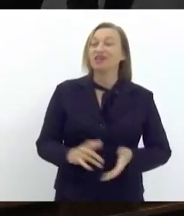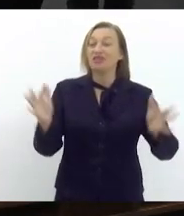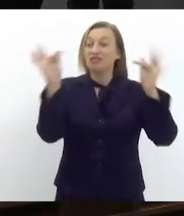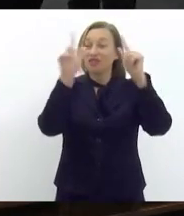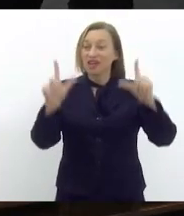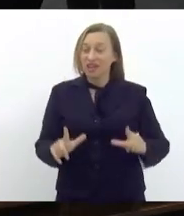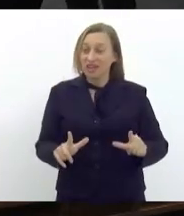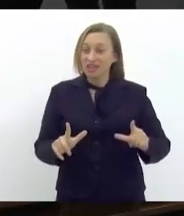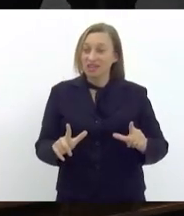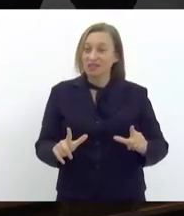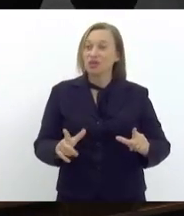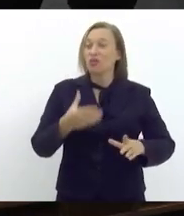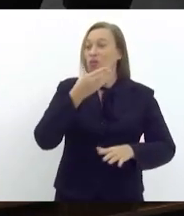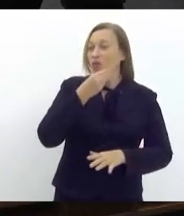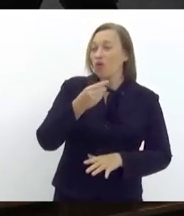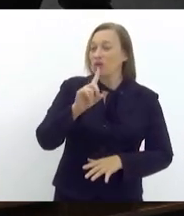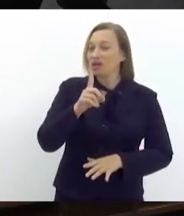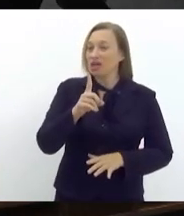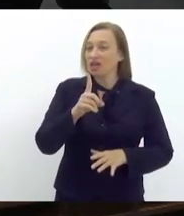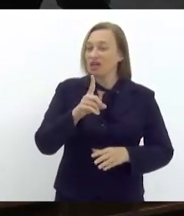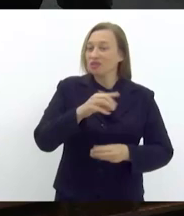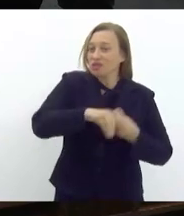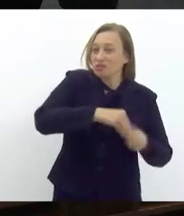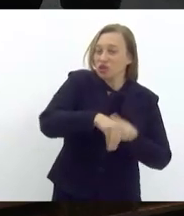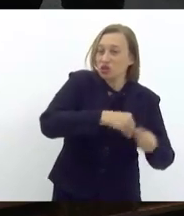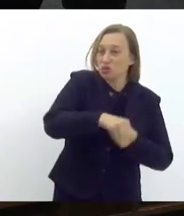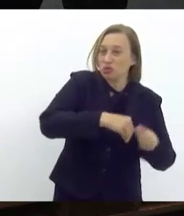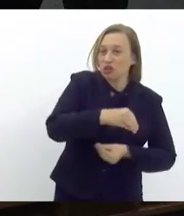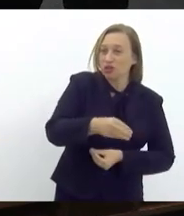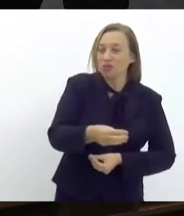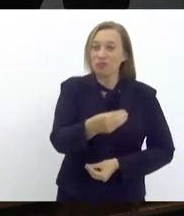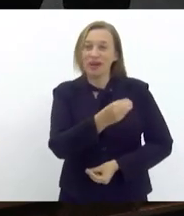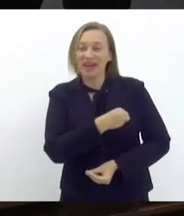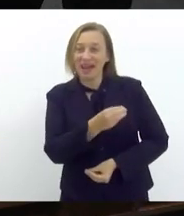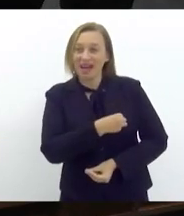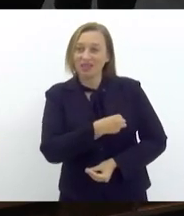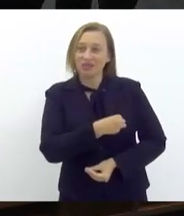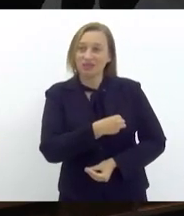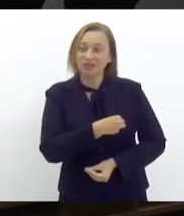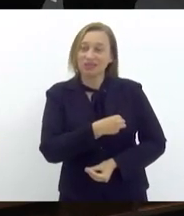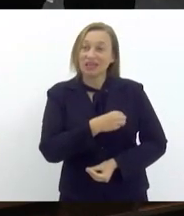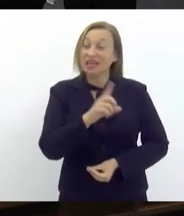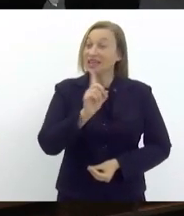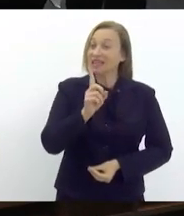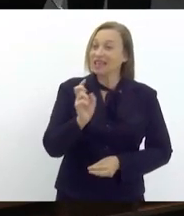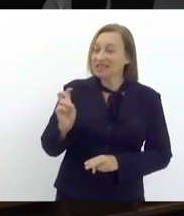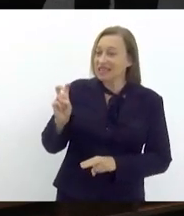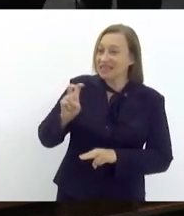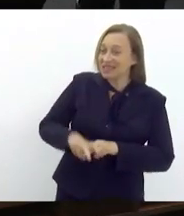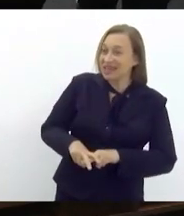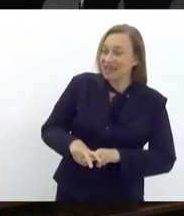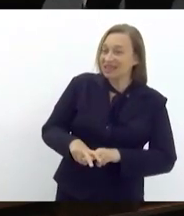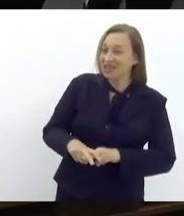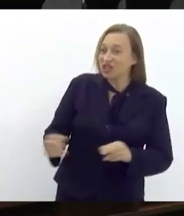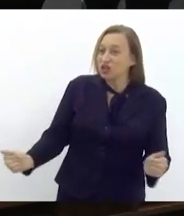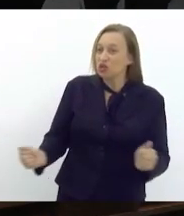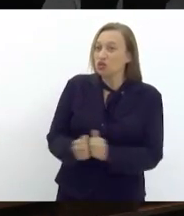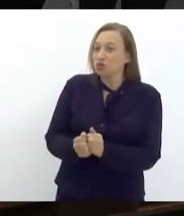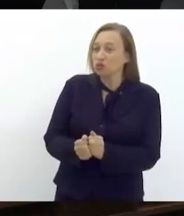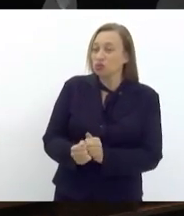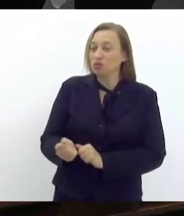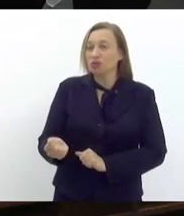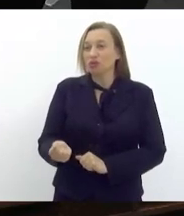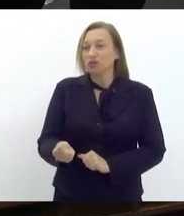dos ímpios nem se detém no caminho dos pecadores nem se acerta na roda dos escarnecedores